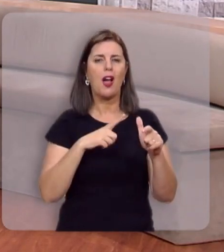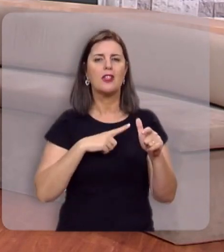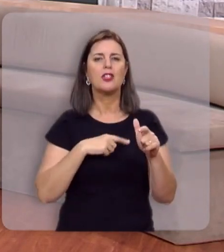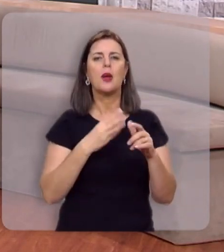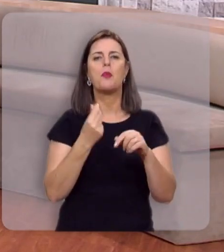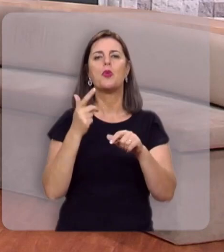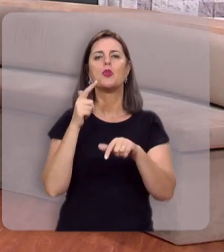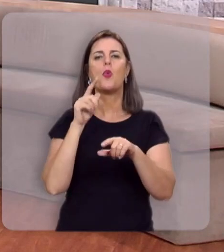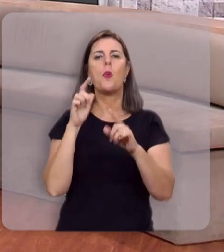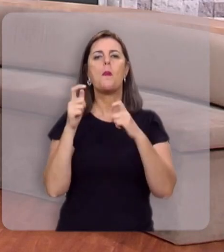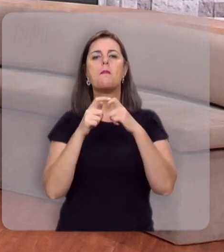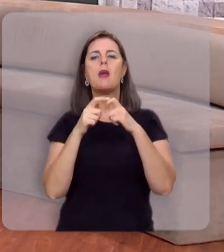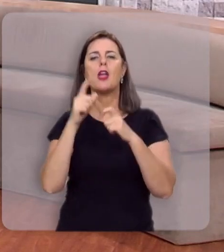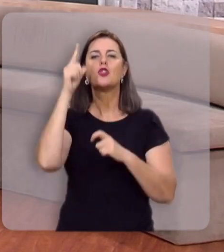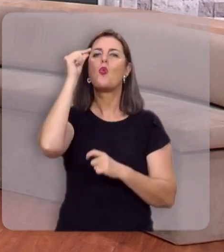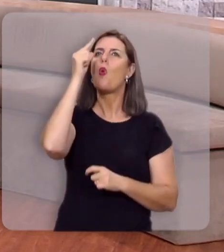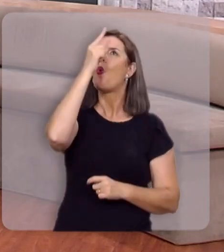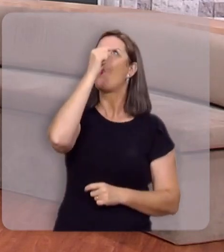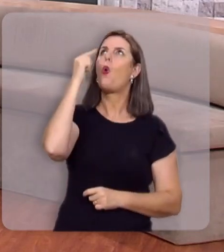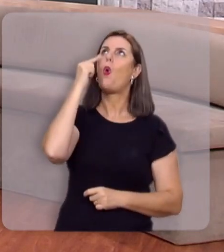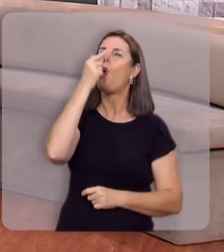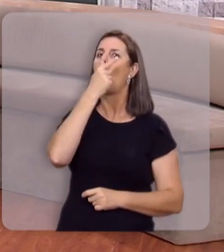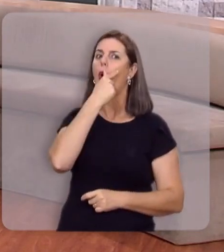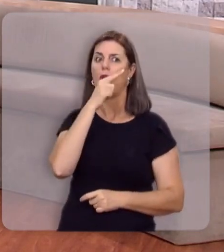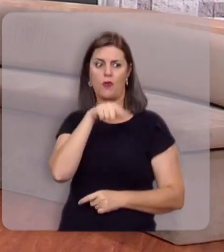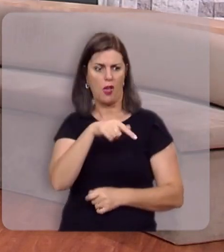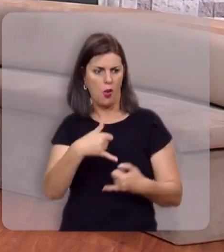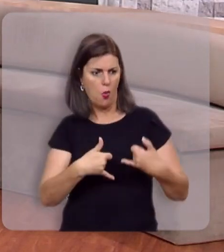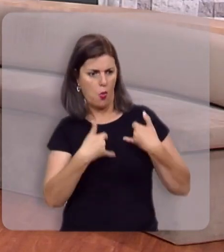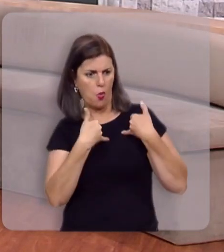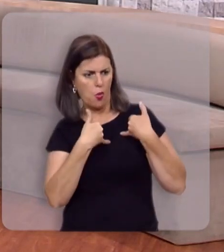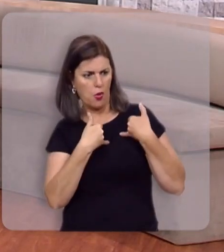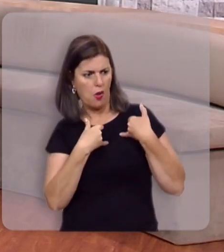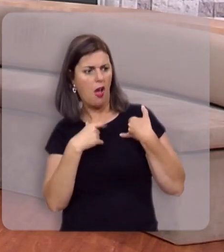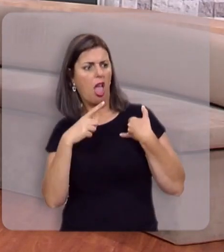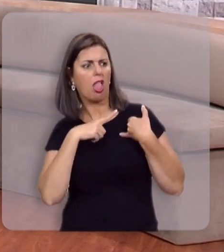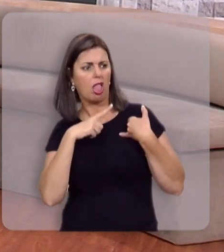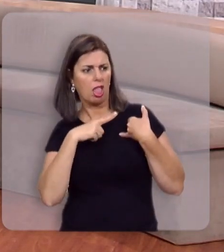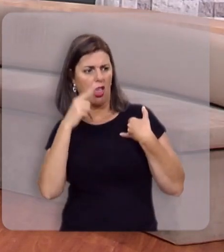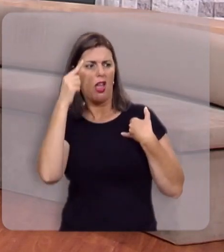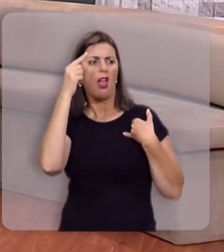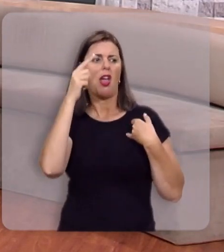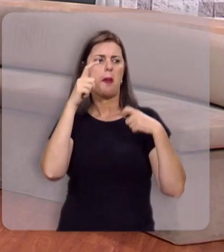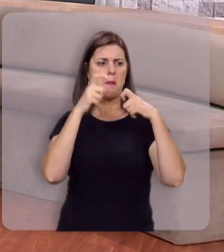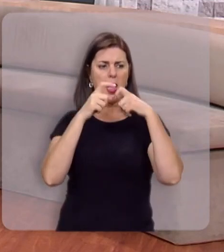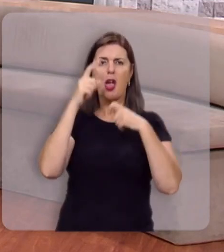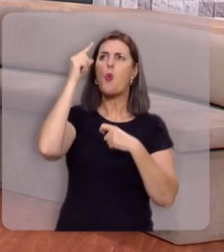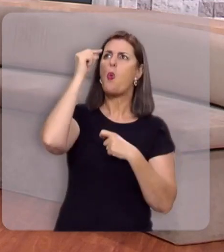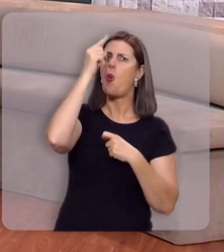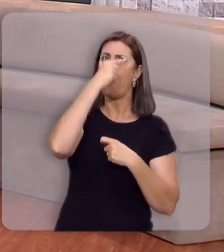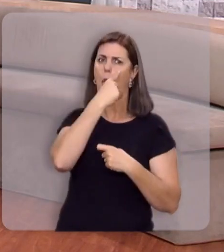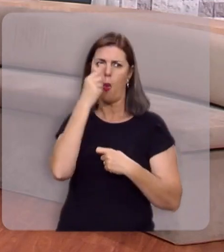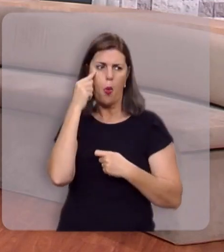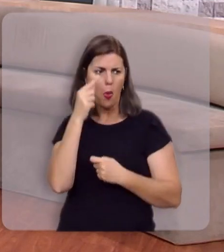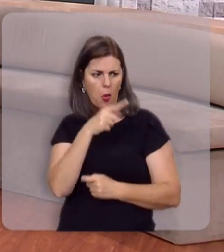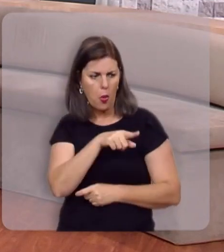centro oftalmológico da Ásia Menor. Jesus está dizendo: vocês se orgulham das suas clínicas de tratamento de